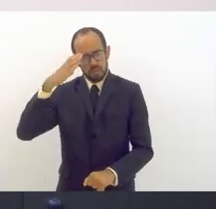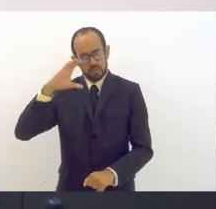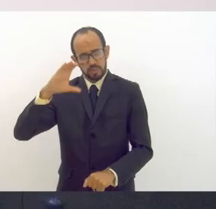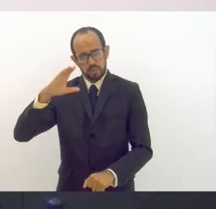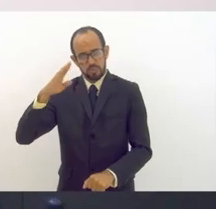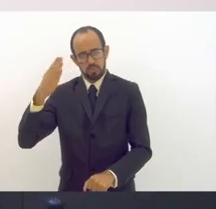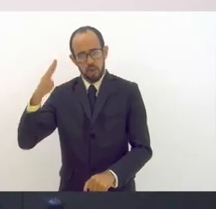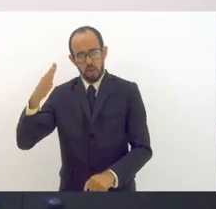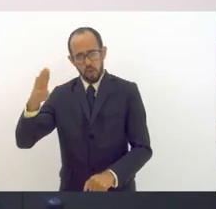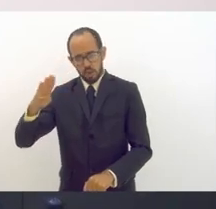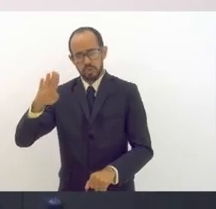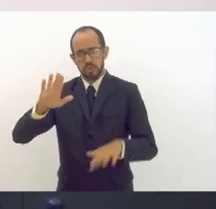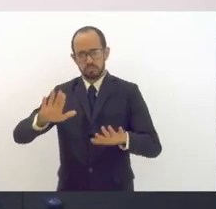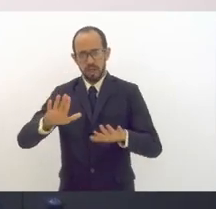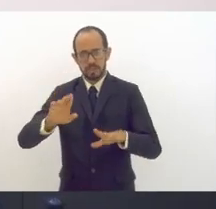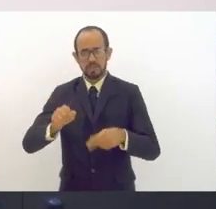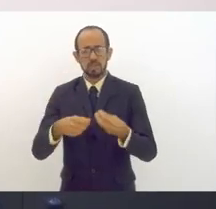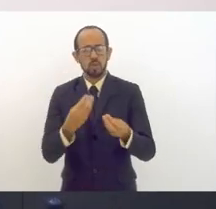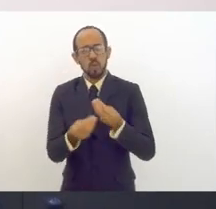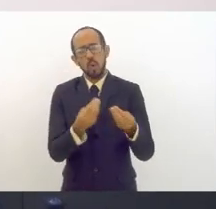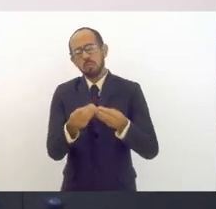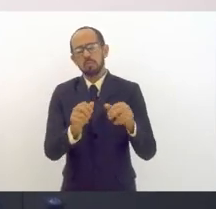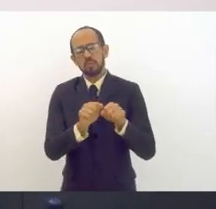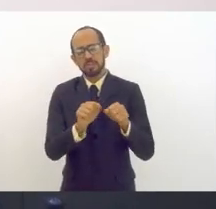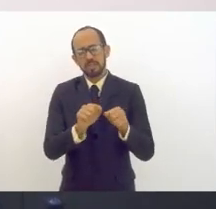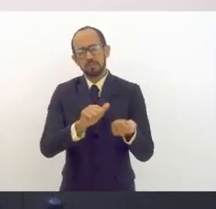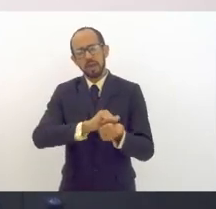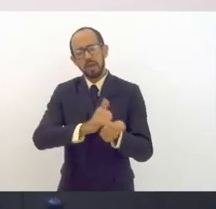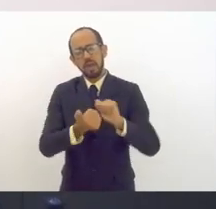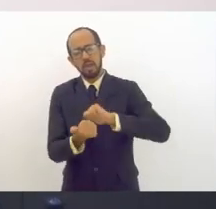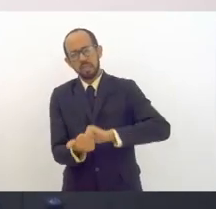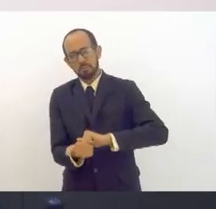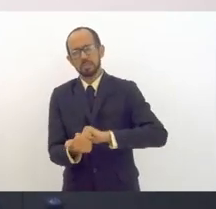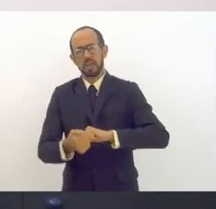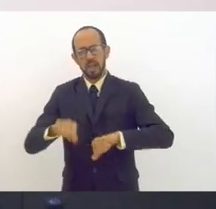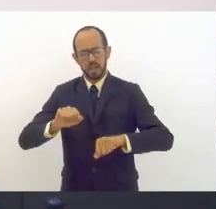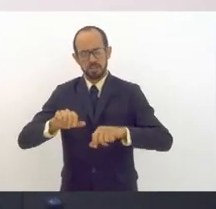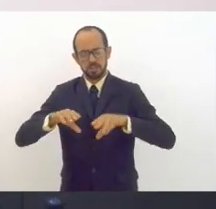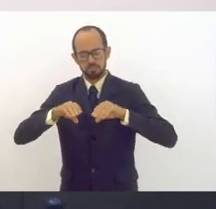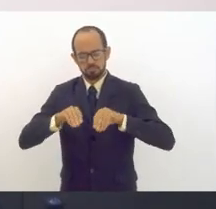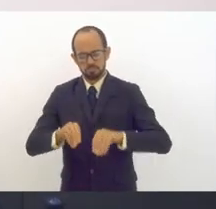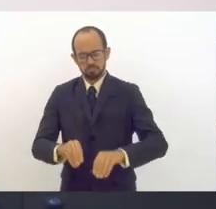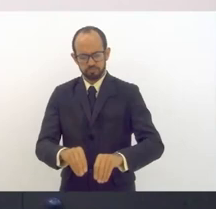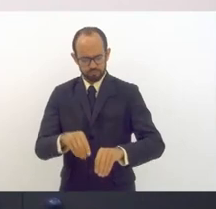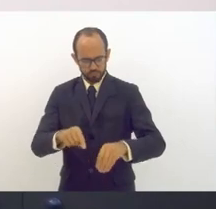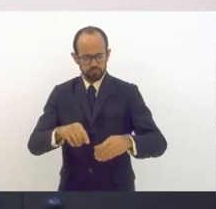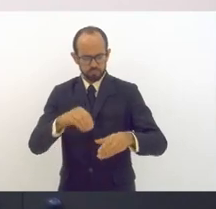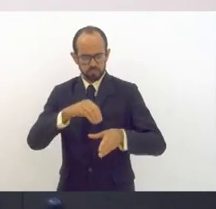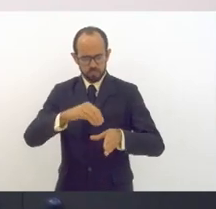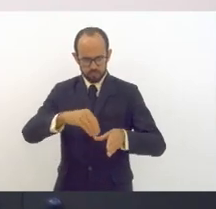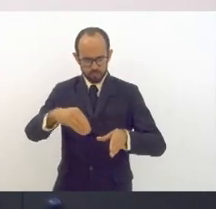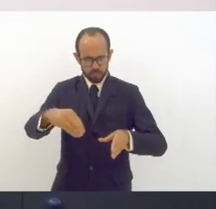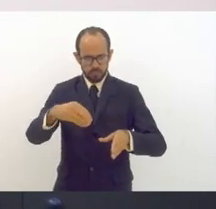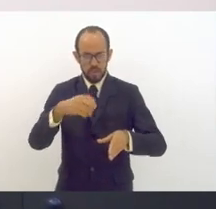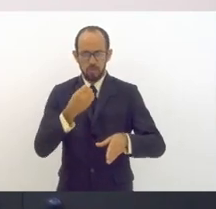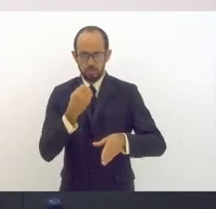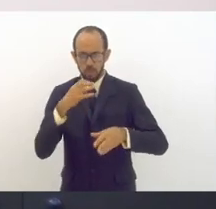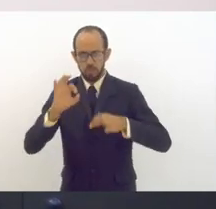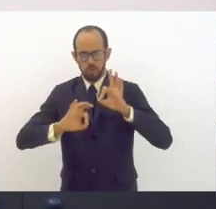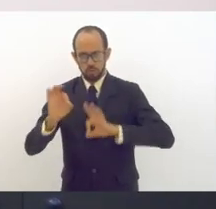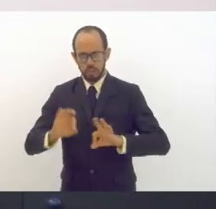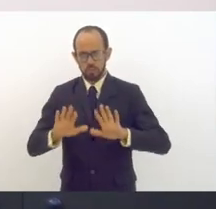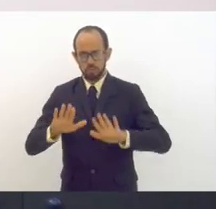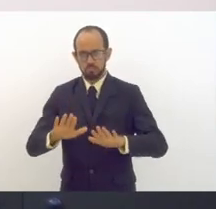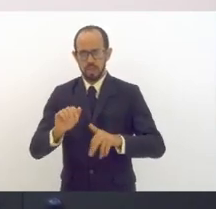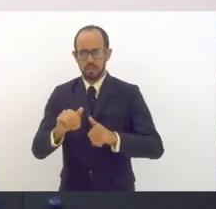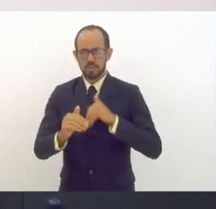só. Então, como fazer para redimensionar a operacionalização desse projeto das hortas, que é um bom projeto, mas eu acho que